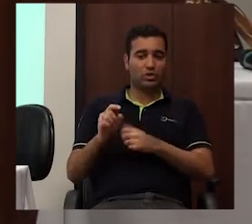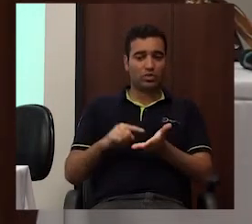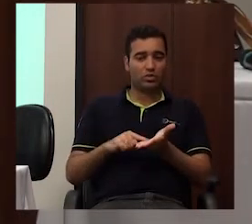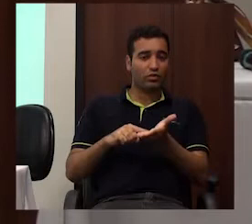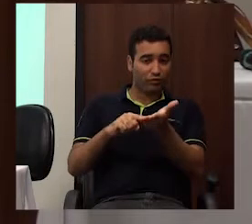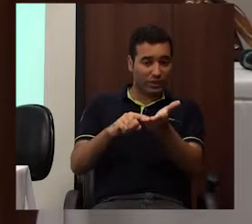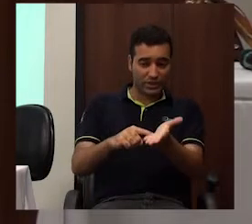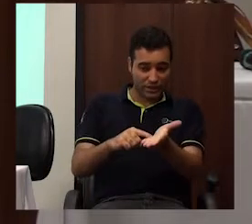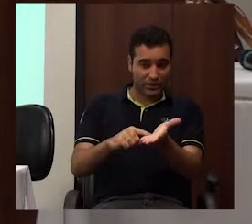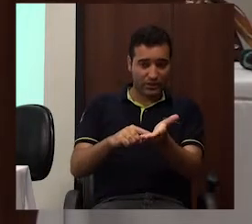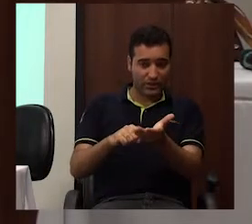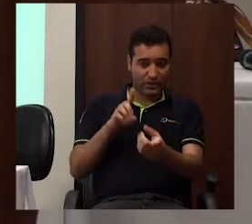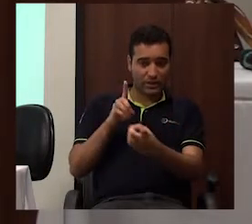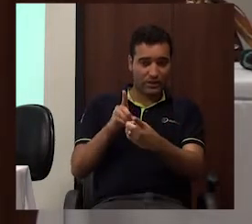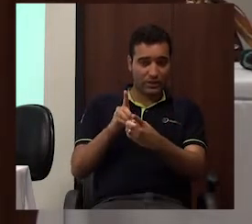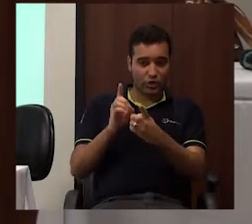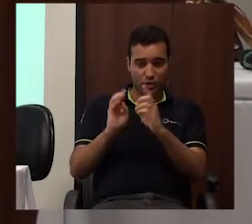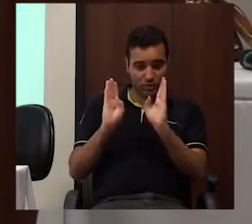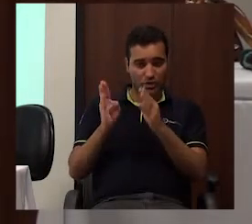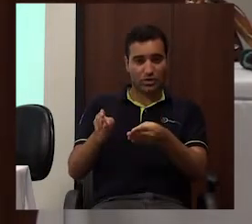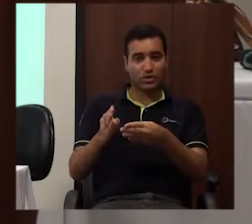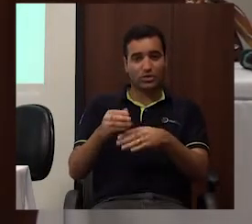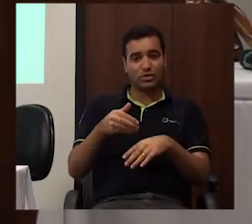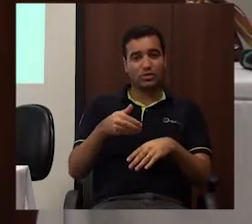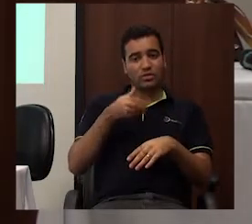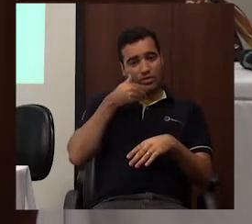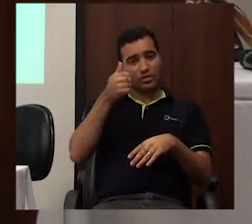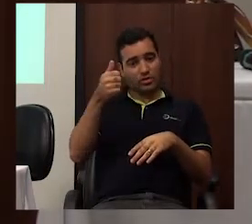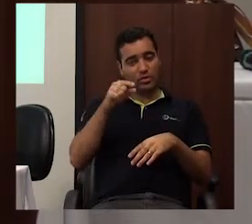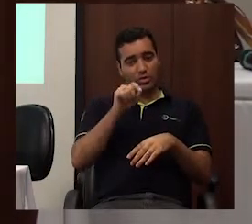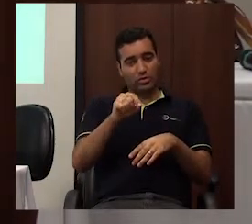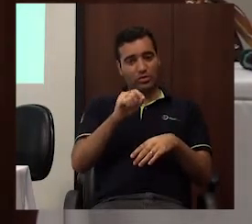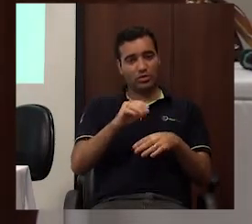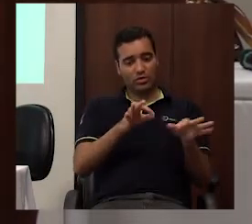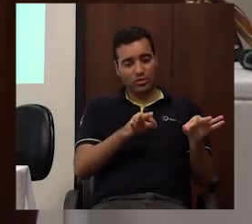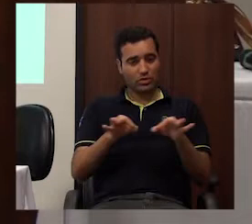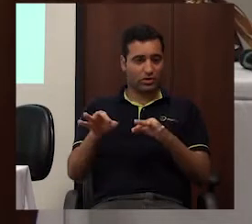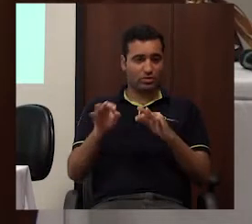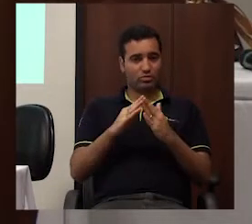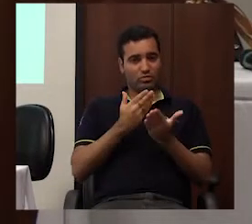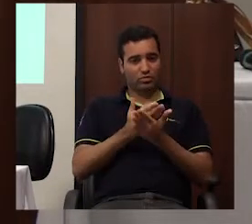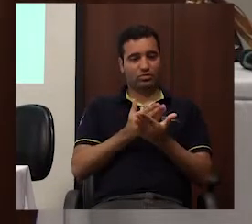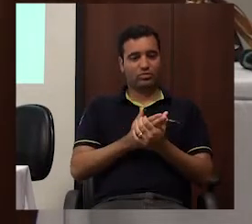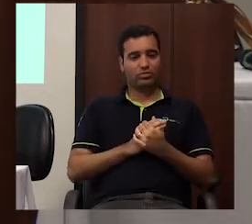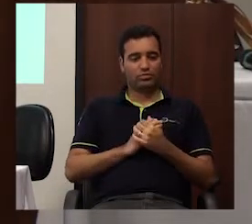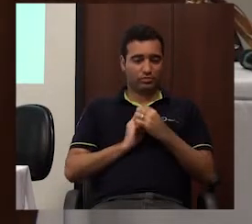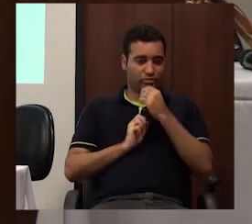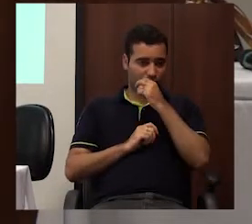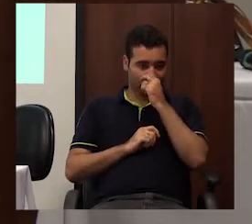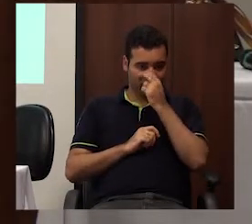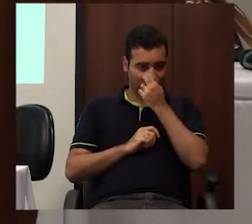educacional especializado, preferencialmente na rede regular de ensino. Bom,